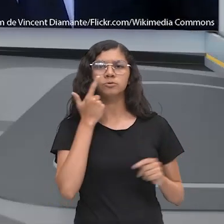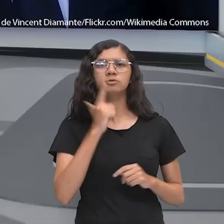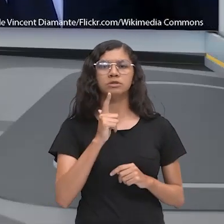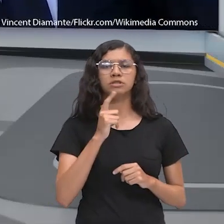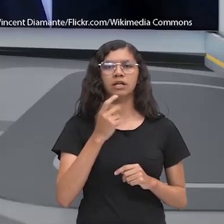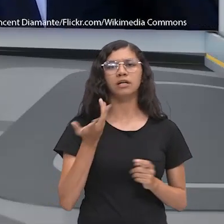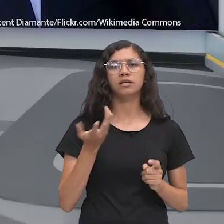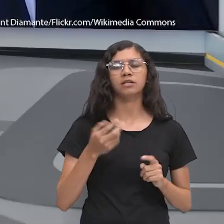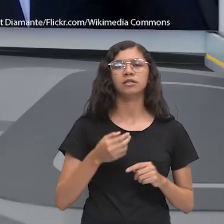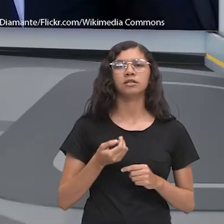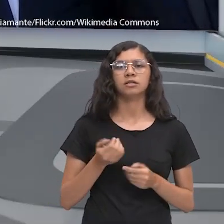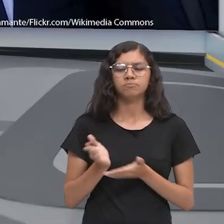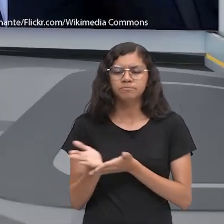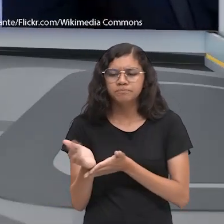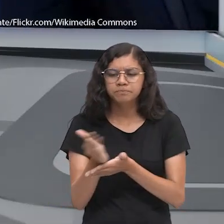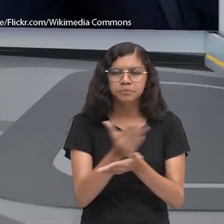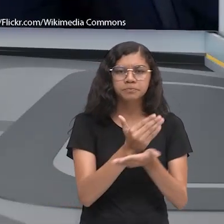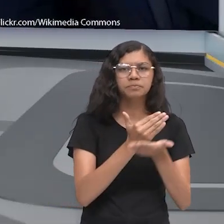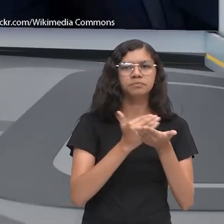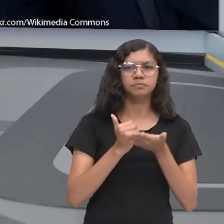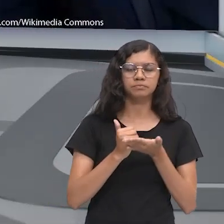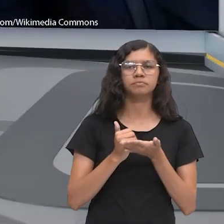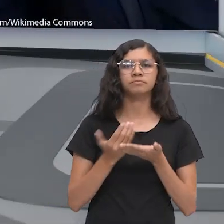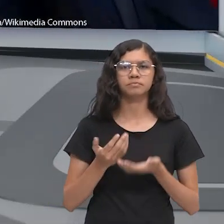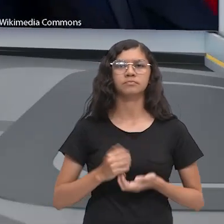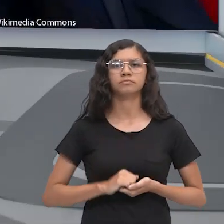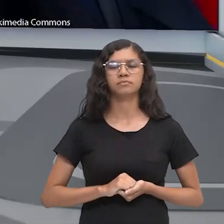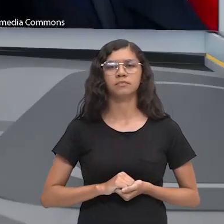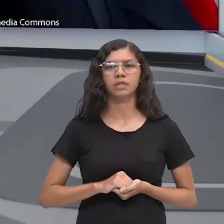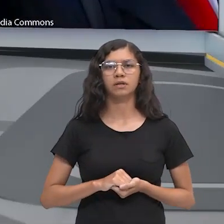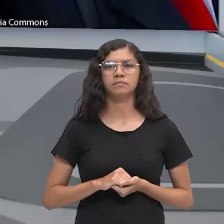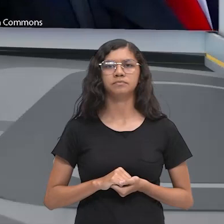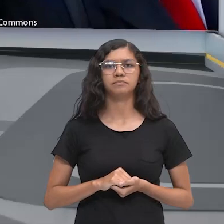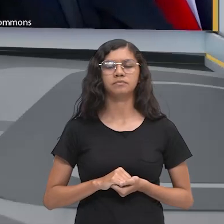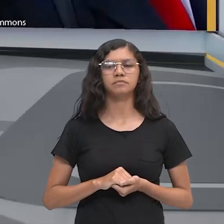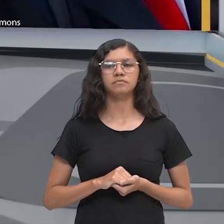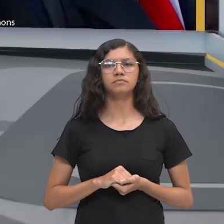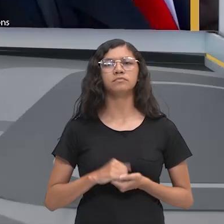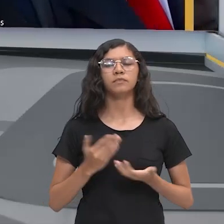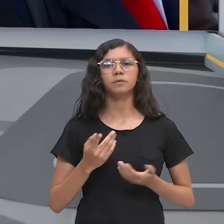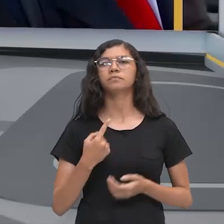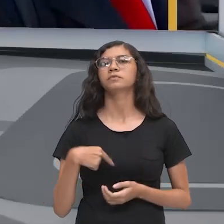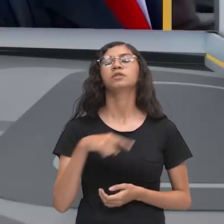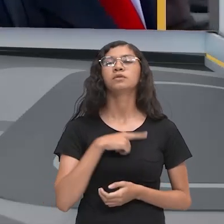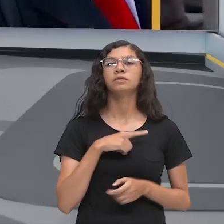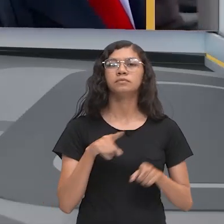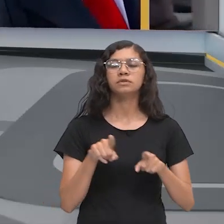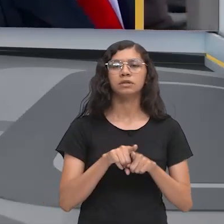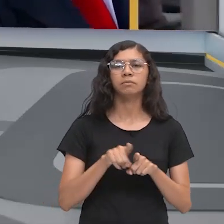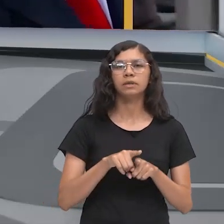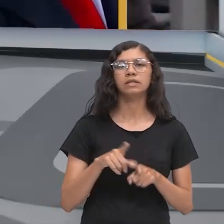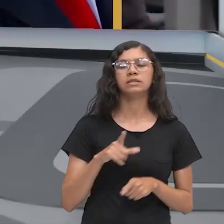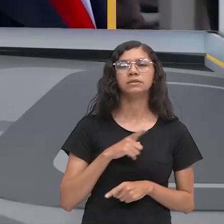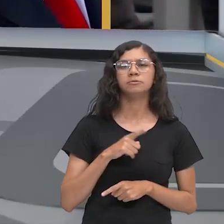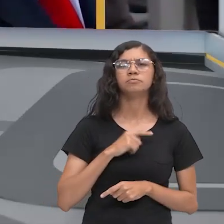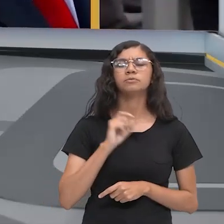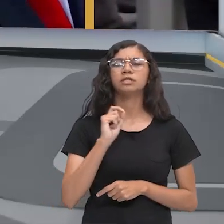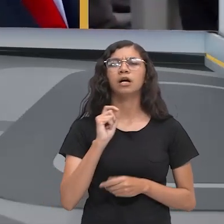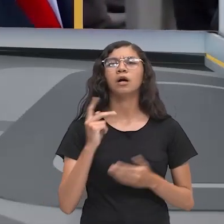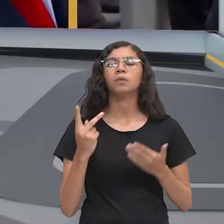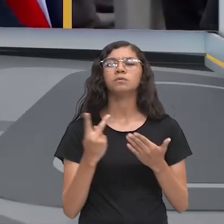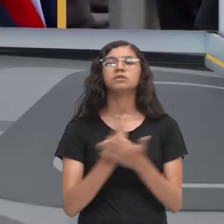de hackear dados. Tá bom, gente? Então, nós temos também um caso que